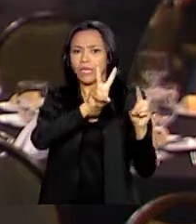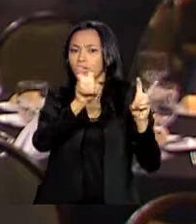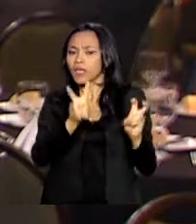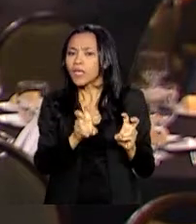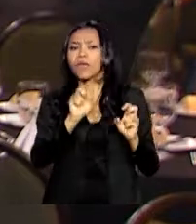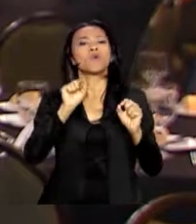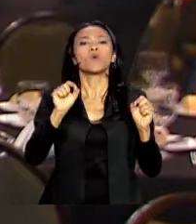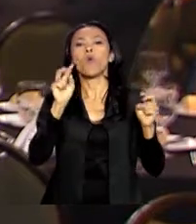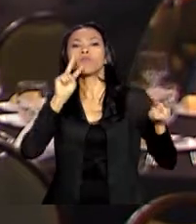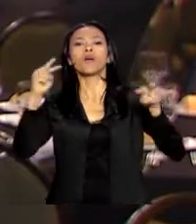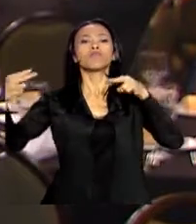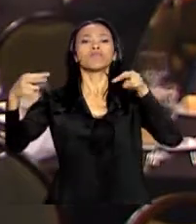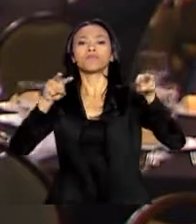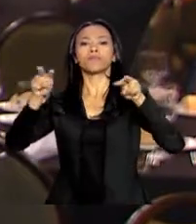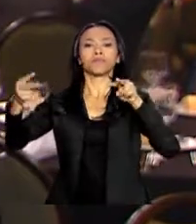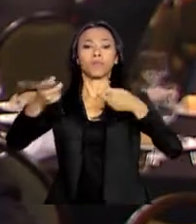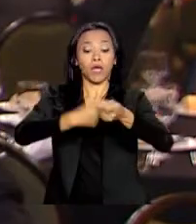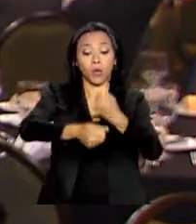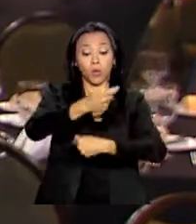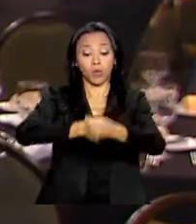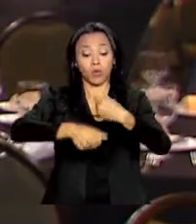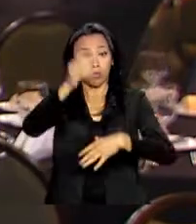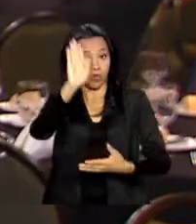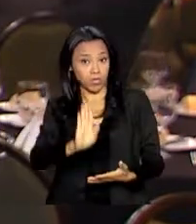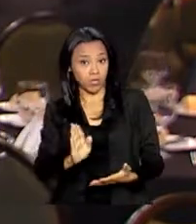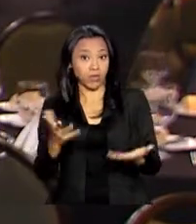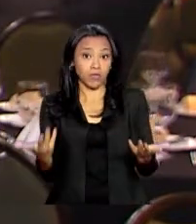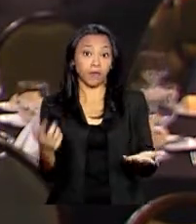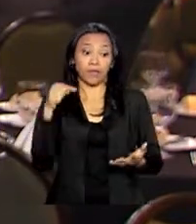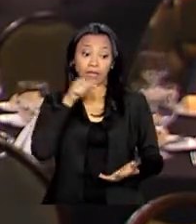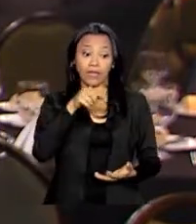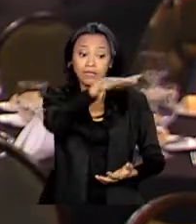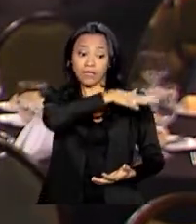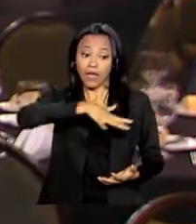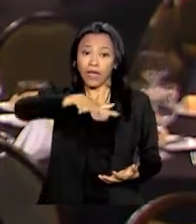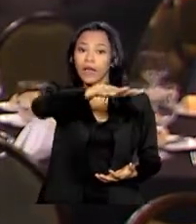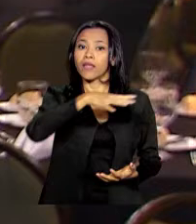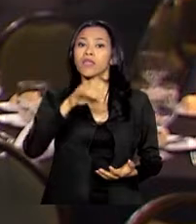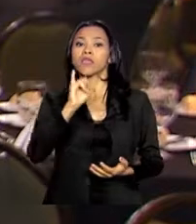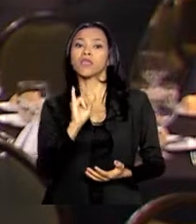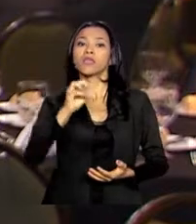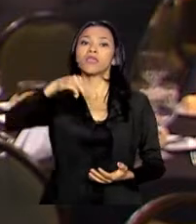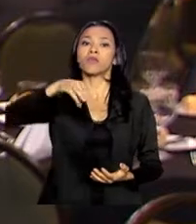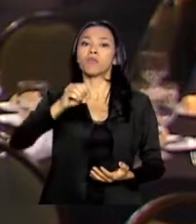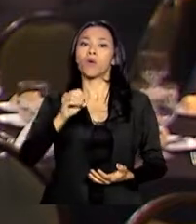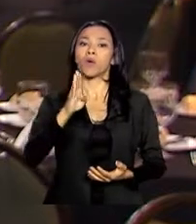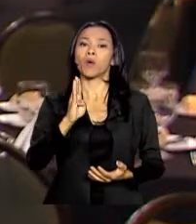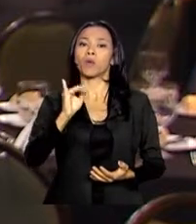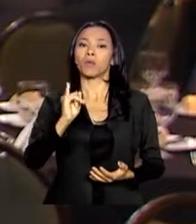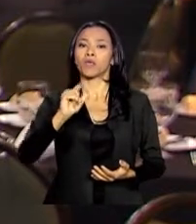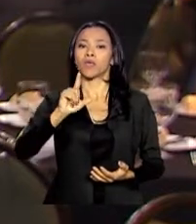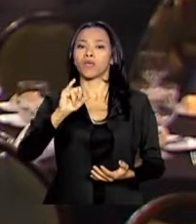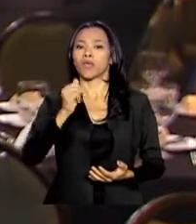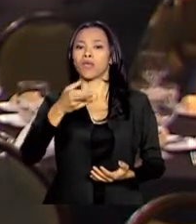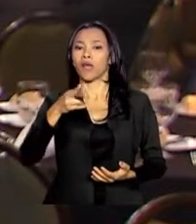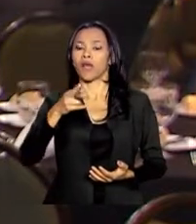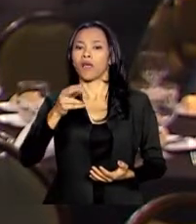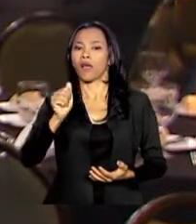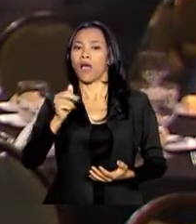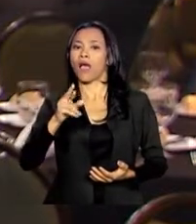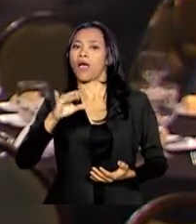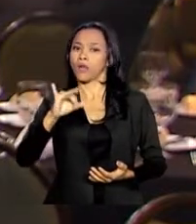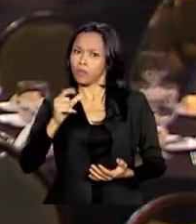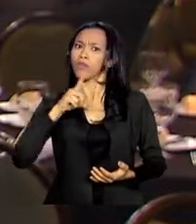para a economia brasileira agora renato setor imobiliário que tem apresentado uma recuperação após a crise que